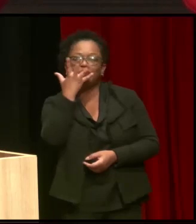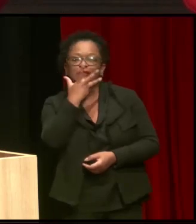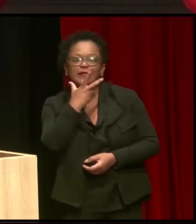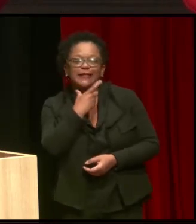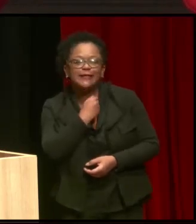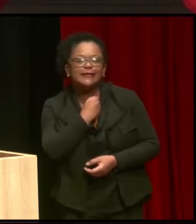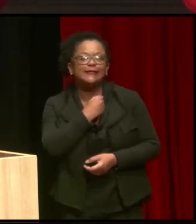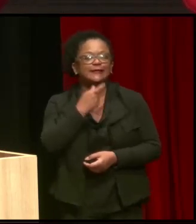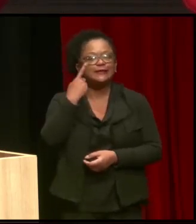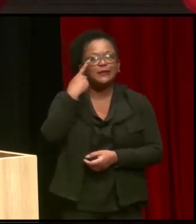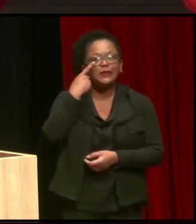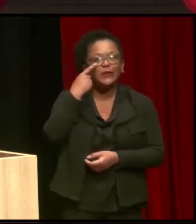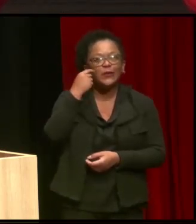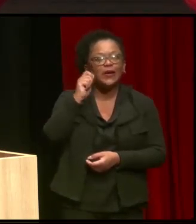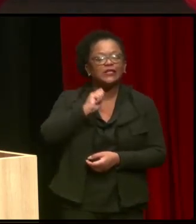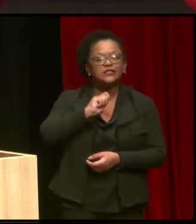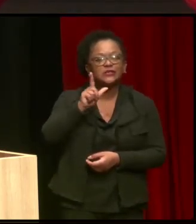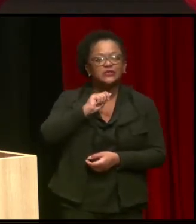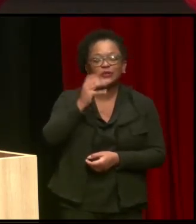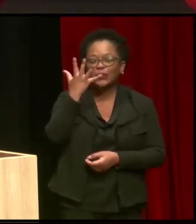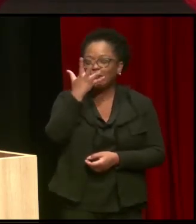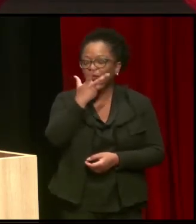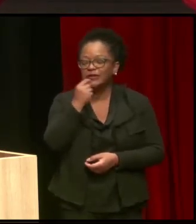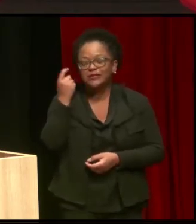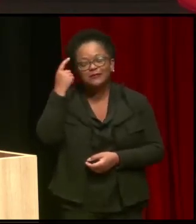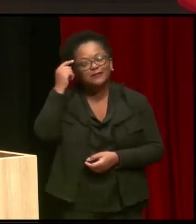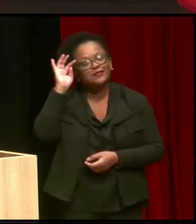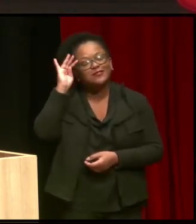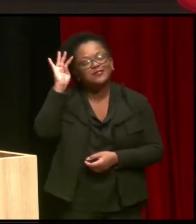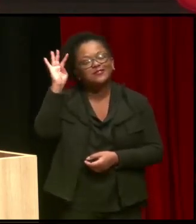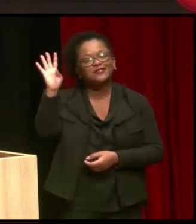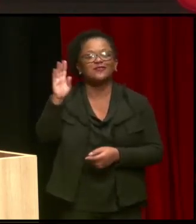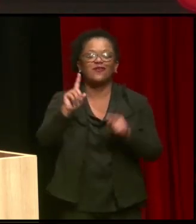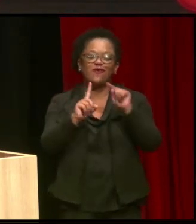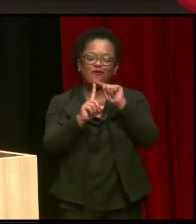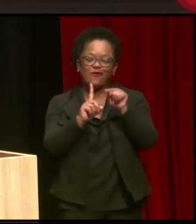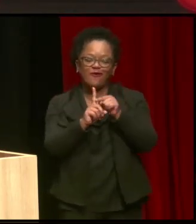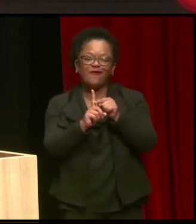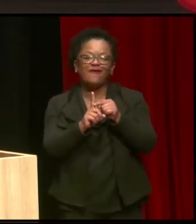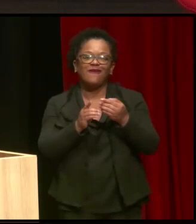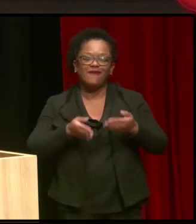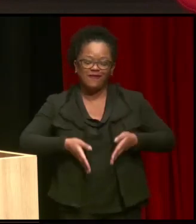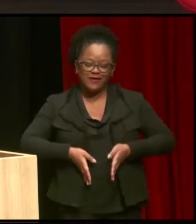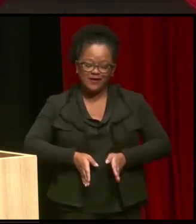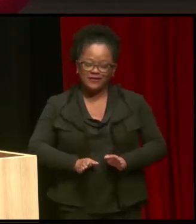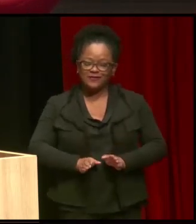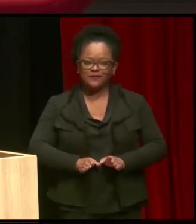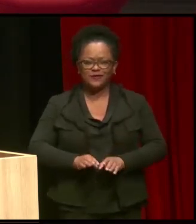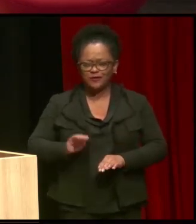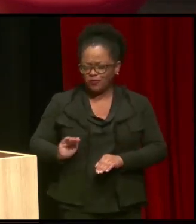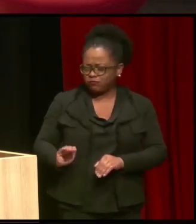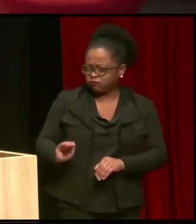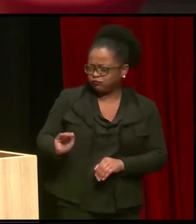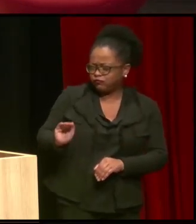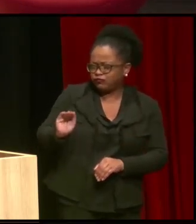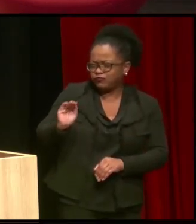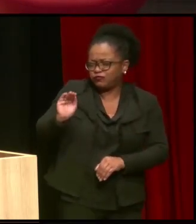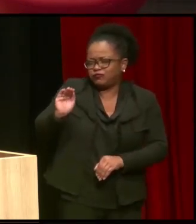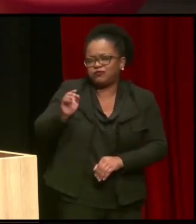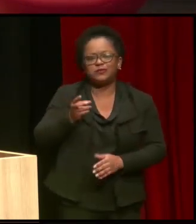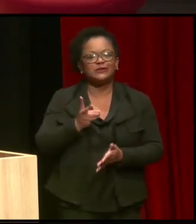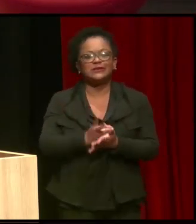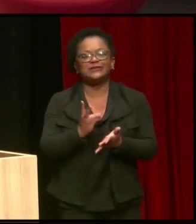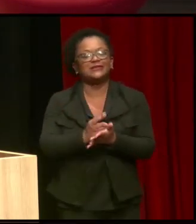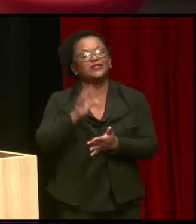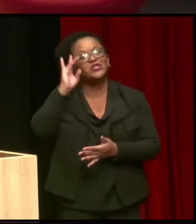né? Uma menina bonita e tal, tudo isso é o sonho de qualquer um de nós, que ele vai ser bom intelectualmente, que ele vai desenvolver fisicamente, esse